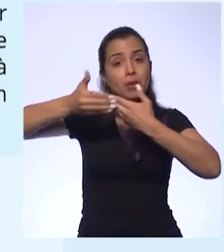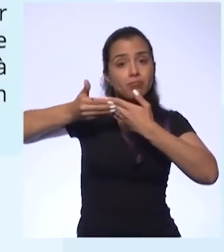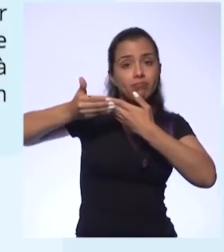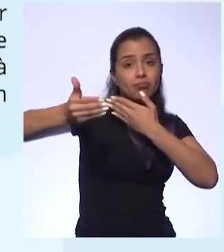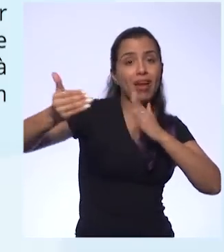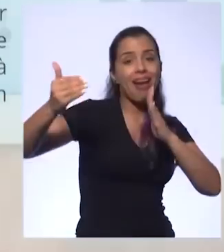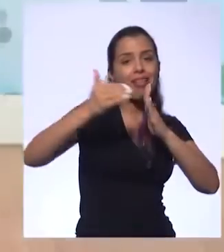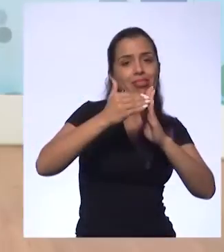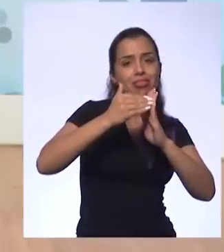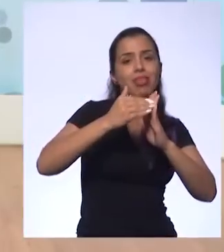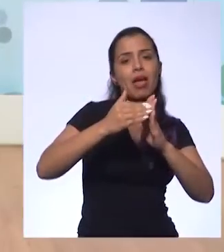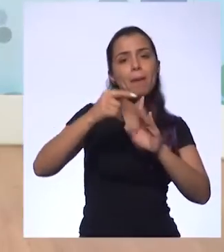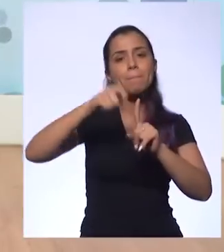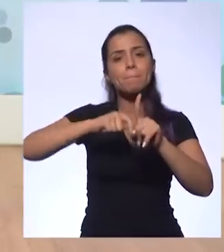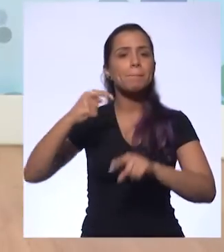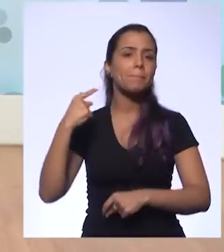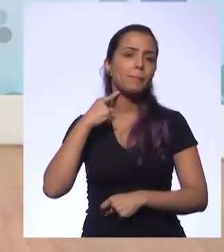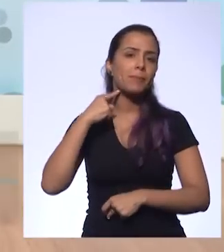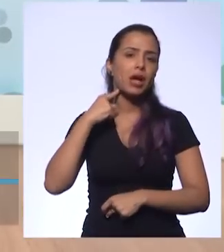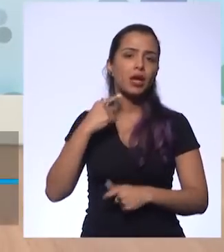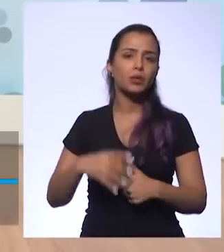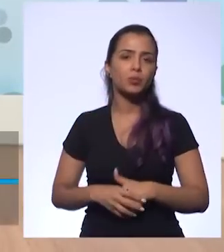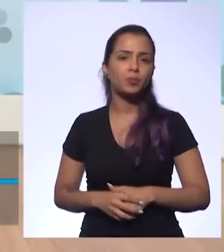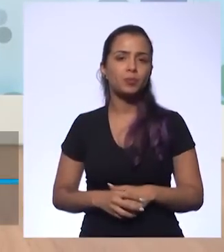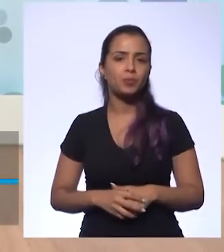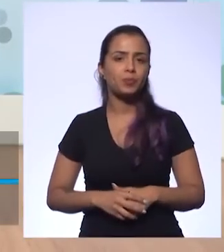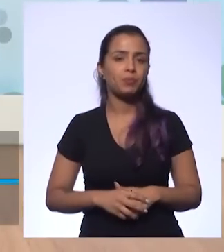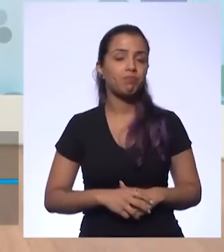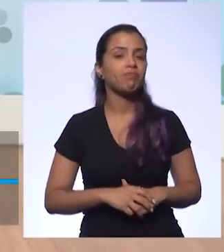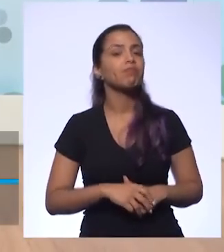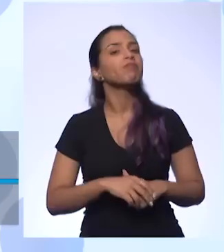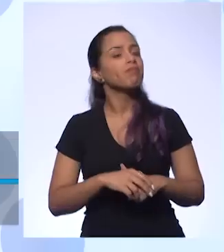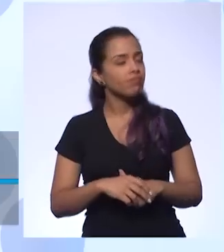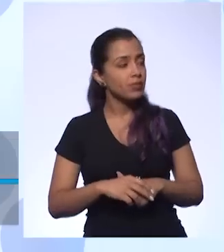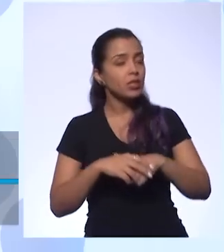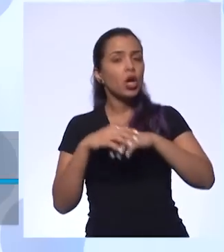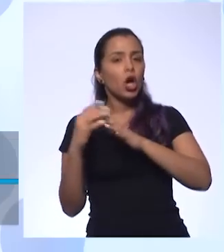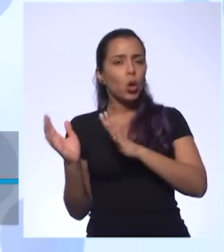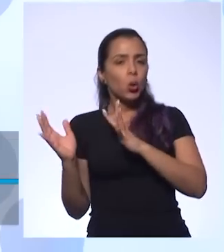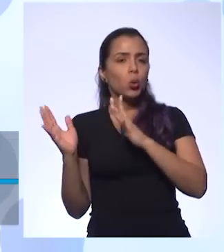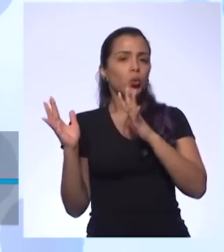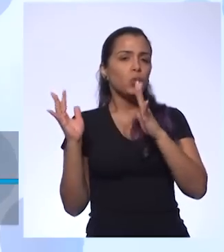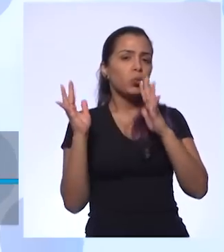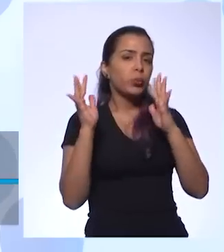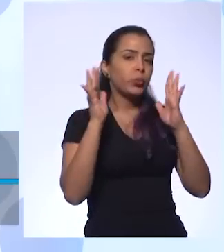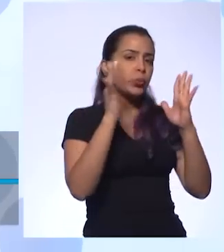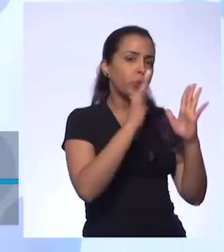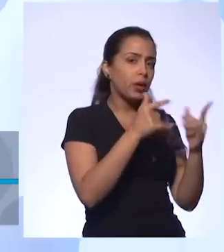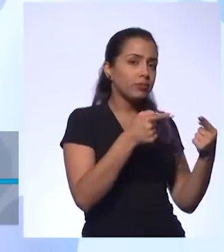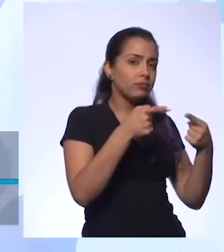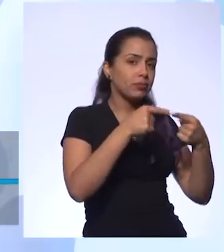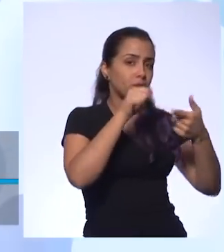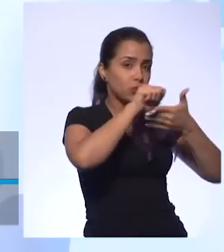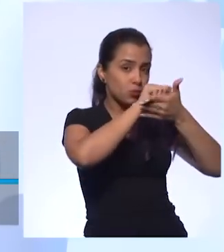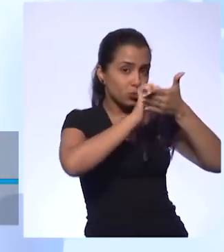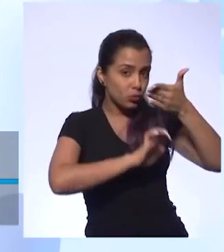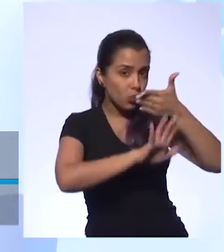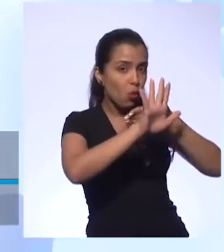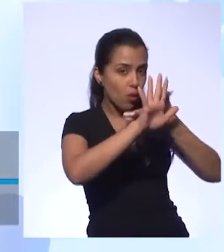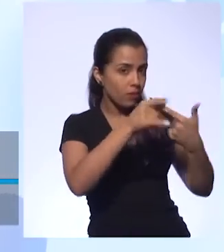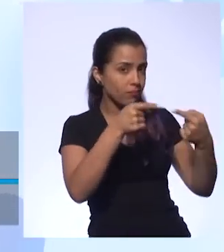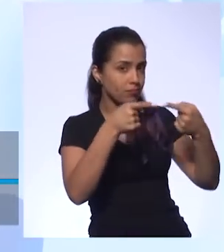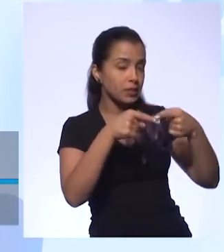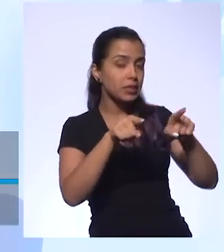Arremata aí, Baglini, o que foi isso, hein? Bom, vamos dentro de toda a aula que nós estamos discutindo e Isso. dentro do currículo. Aliás,